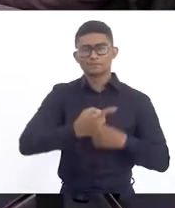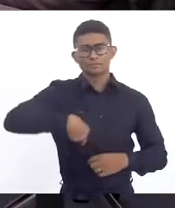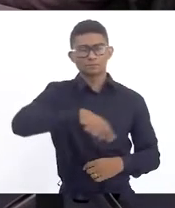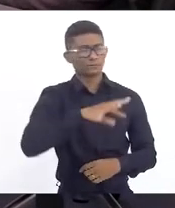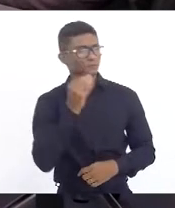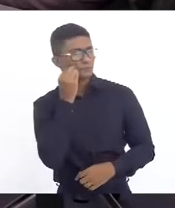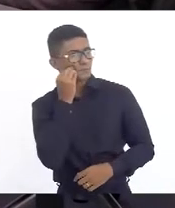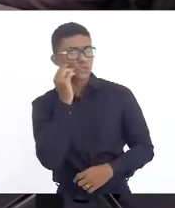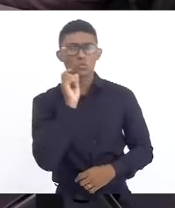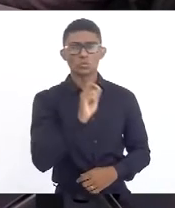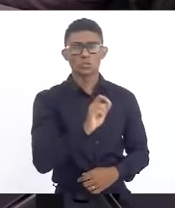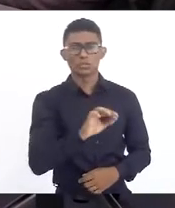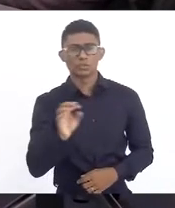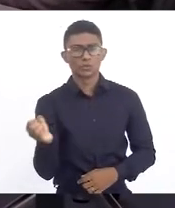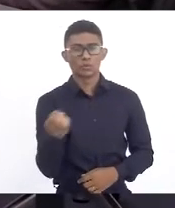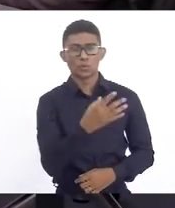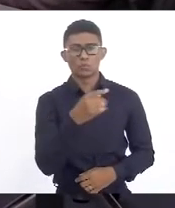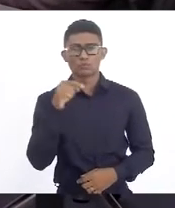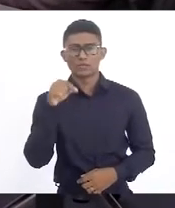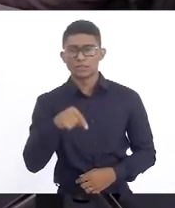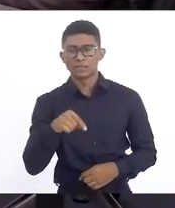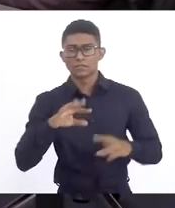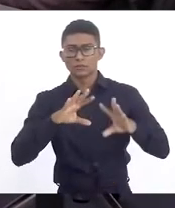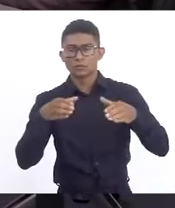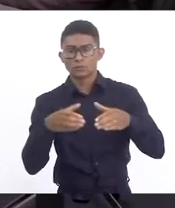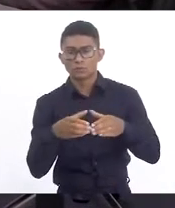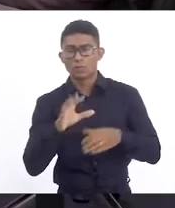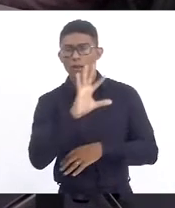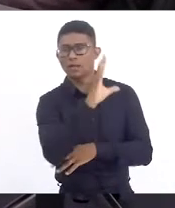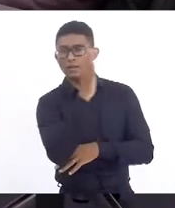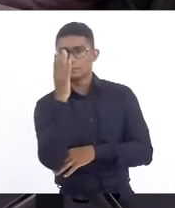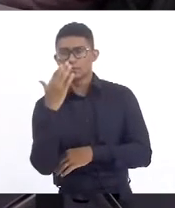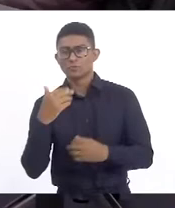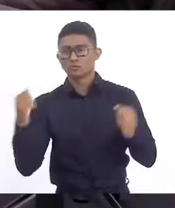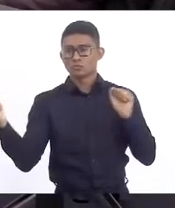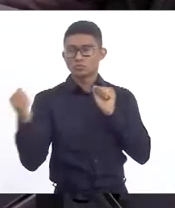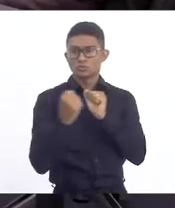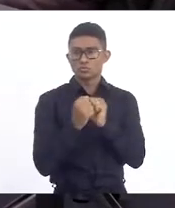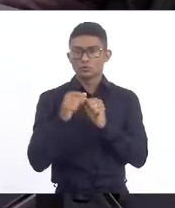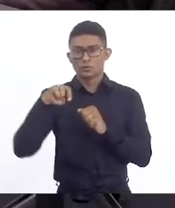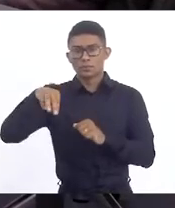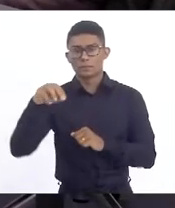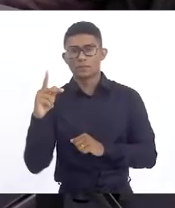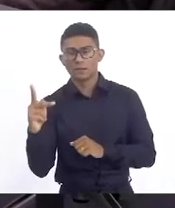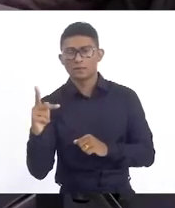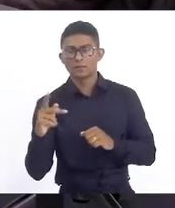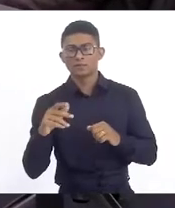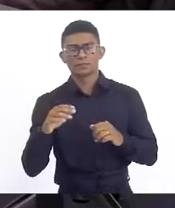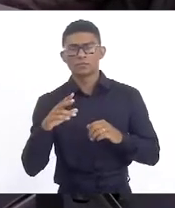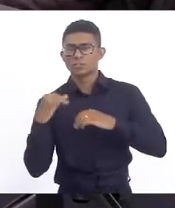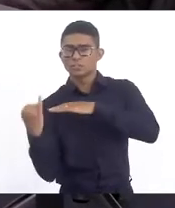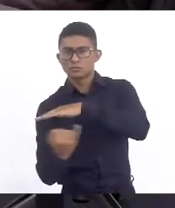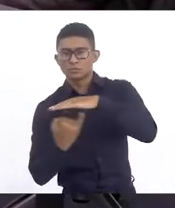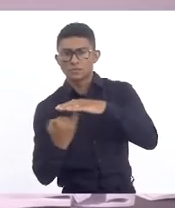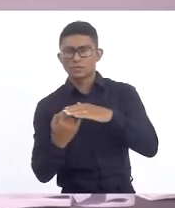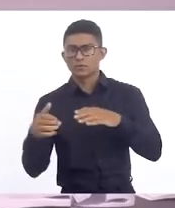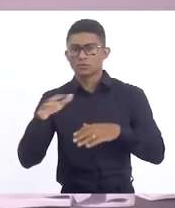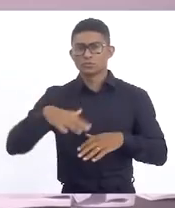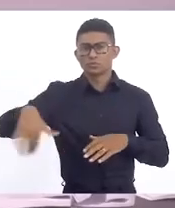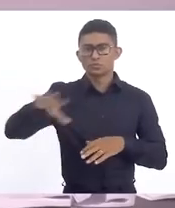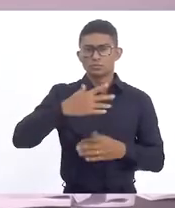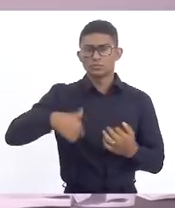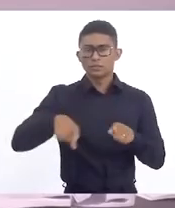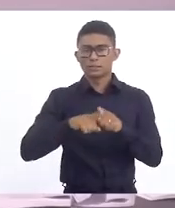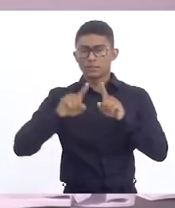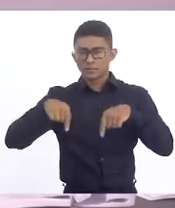marco, através da Comissão de Saneamento Ambiental, em conjunto com o Ministério Público, Defensoria Pública, todas as instituições, e mais a comissão